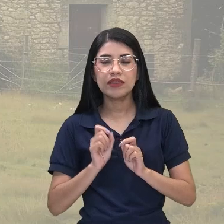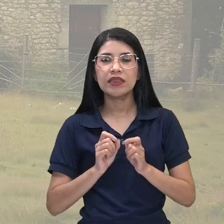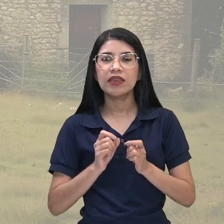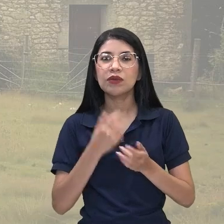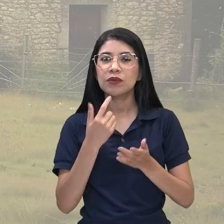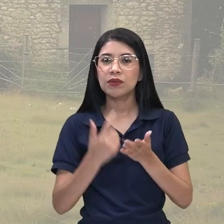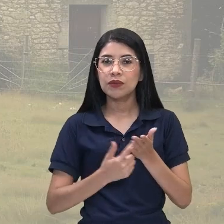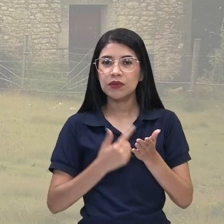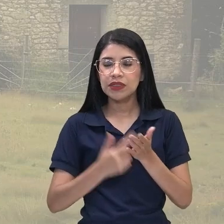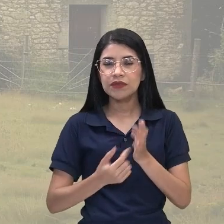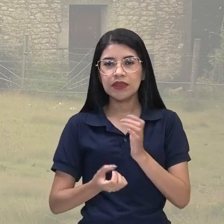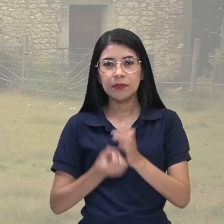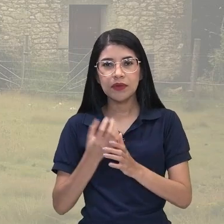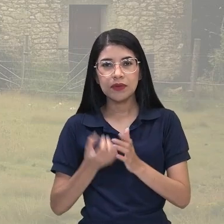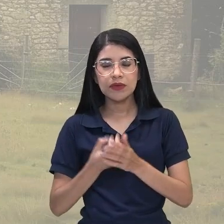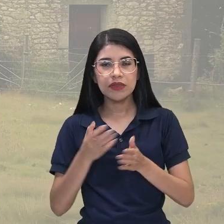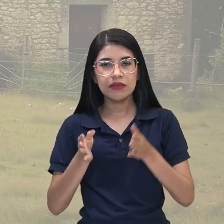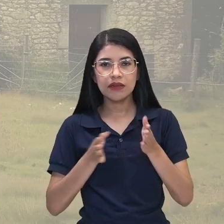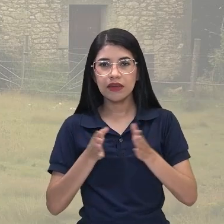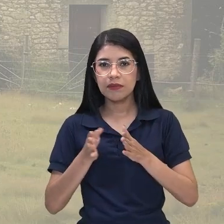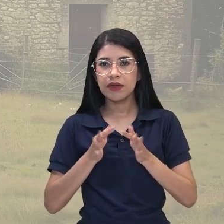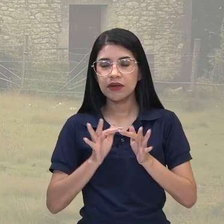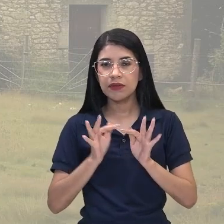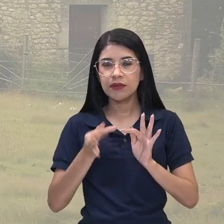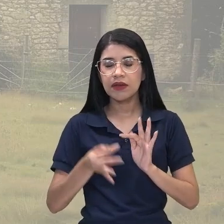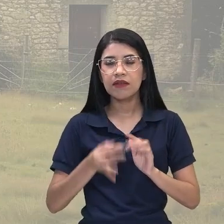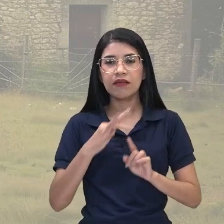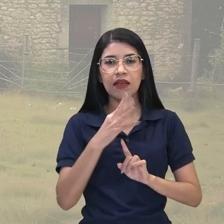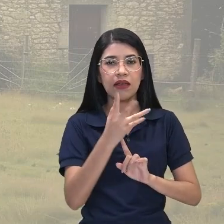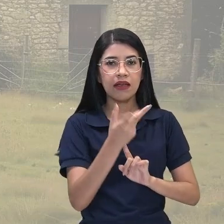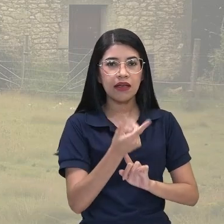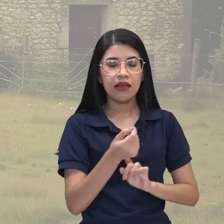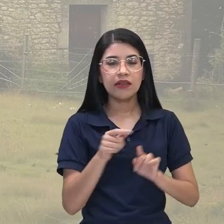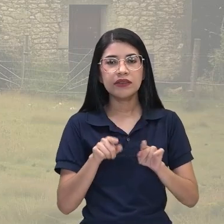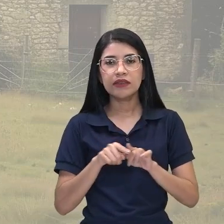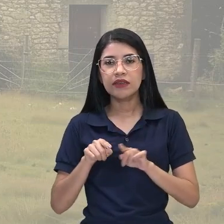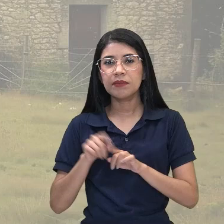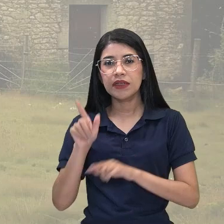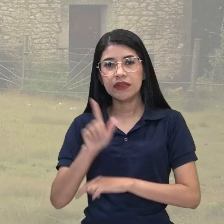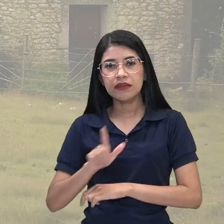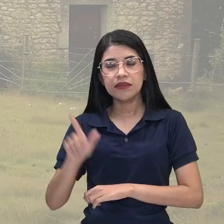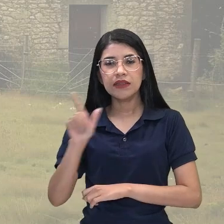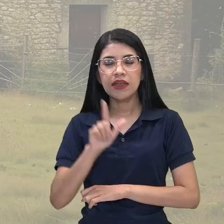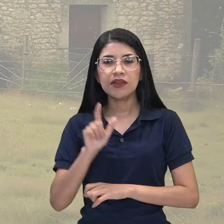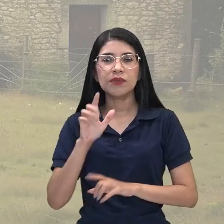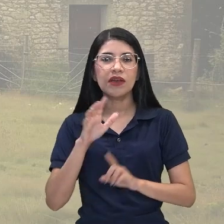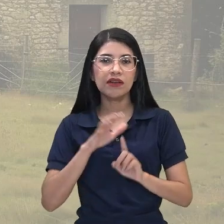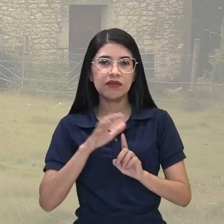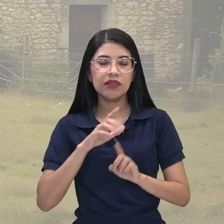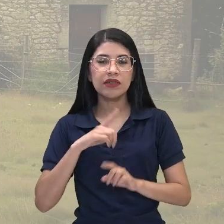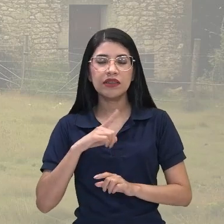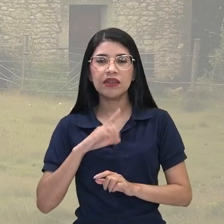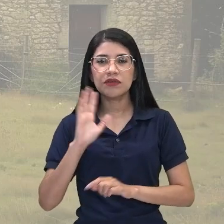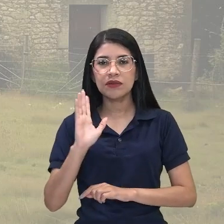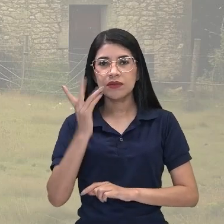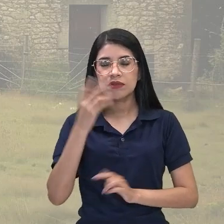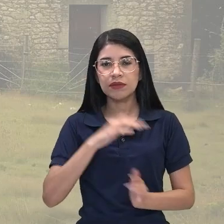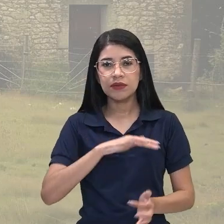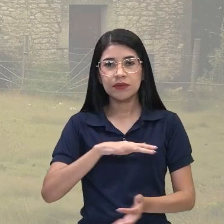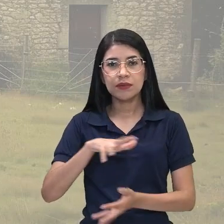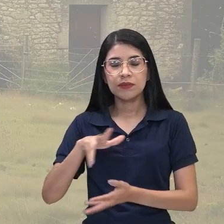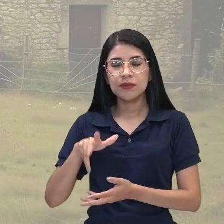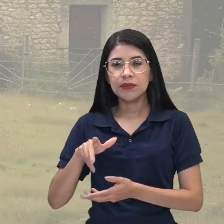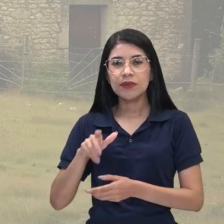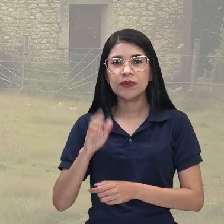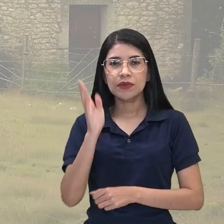obras literárias, tanto na arte quanto na literatura. Então, nós temos alguns